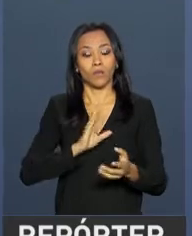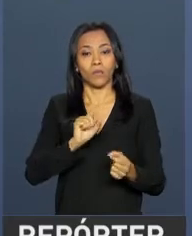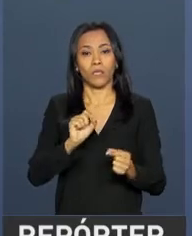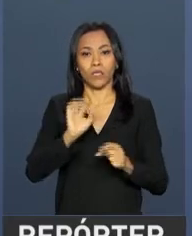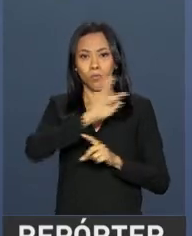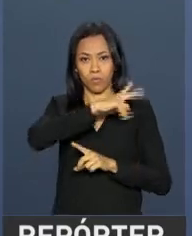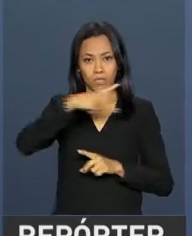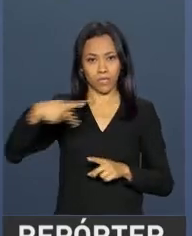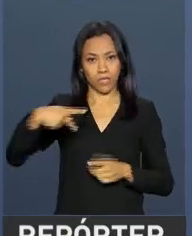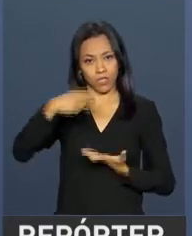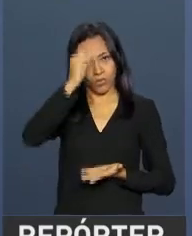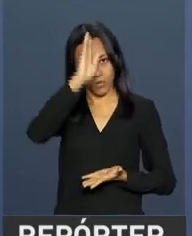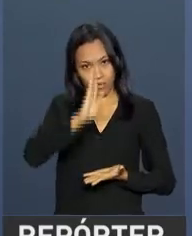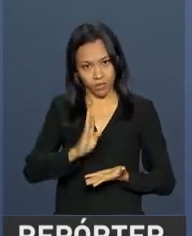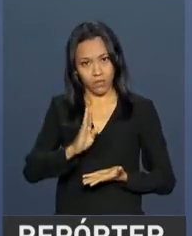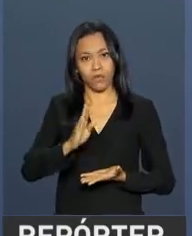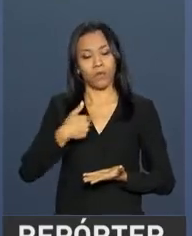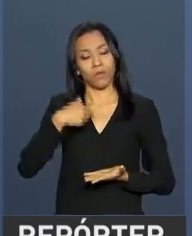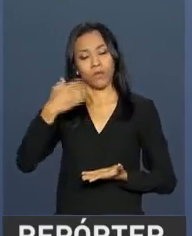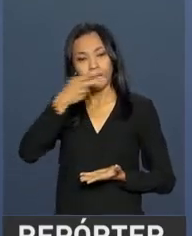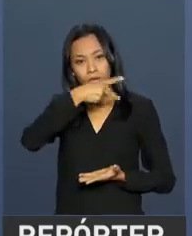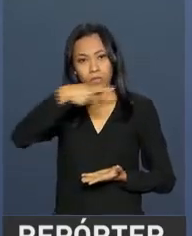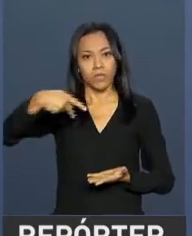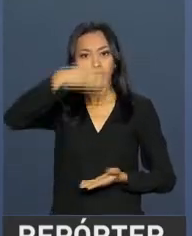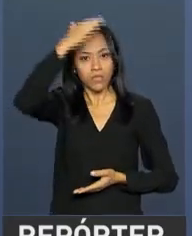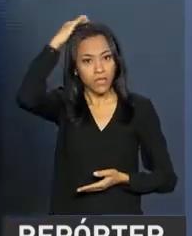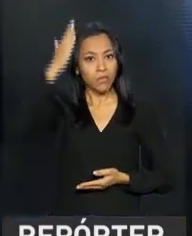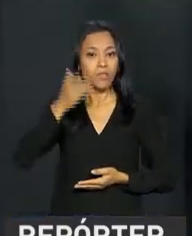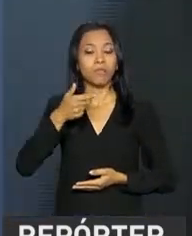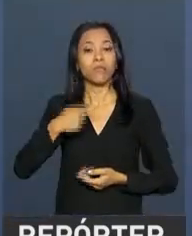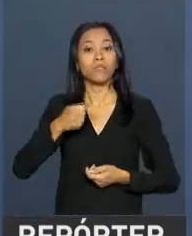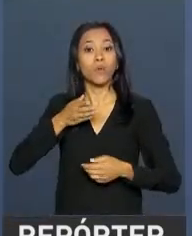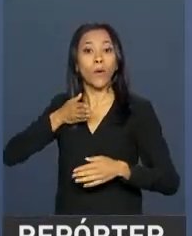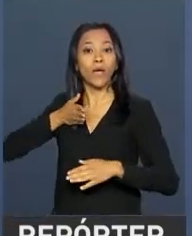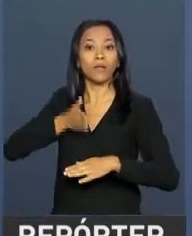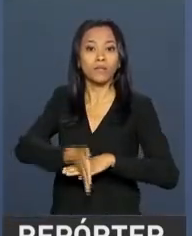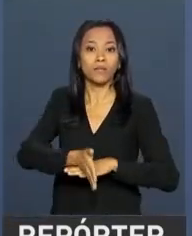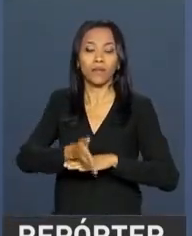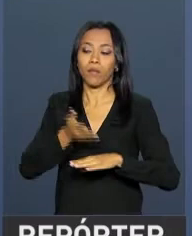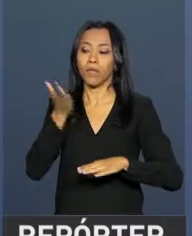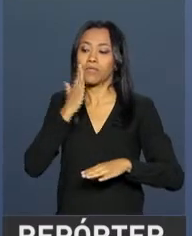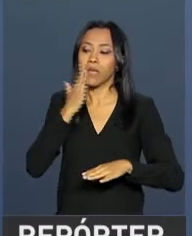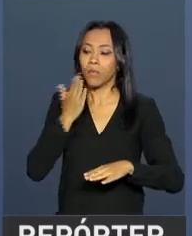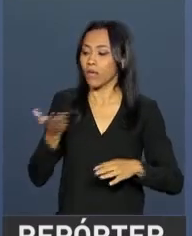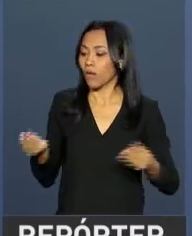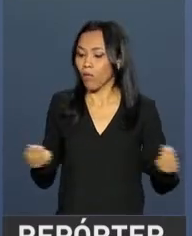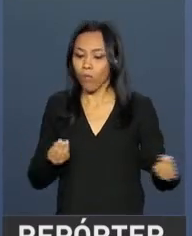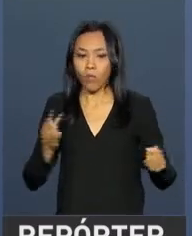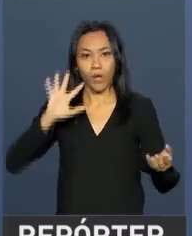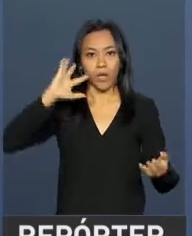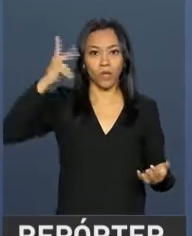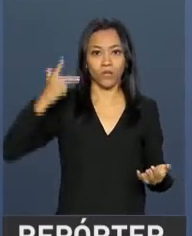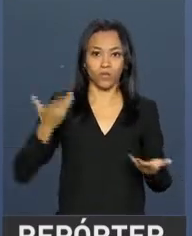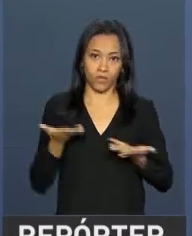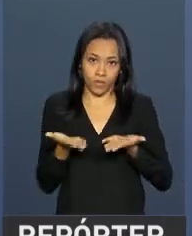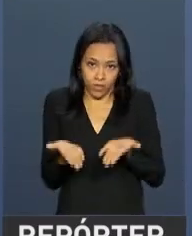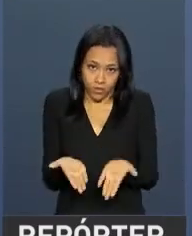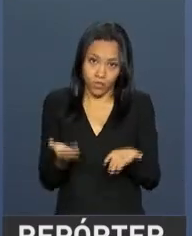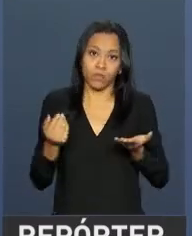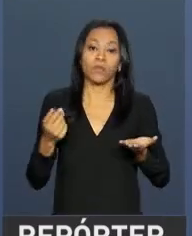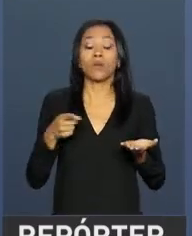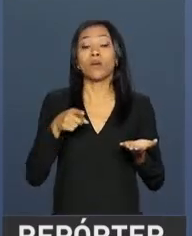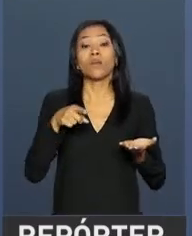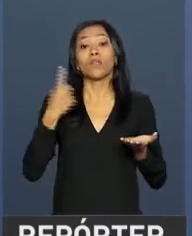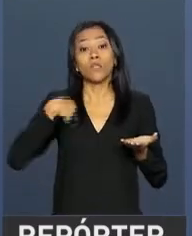presidente da república michel temer que foi um foi aquela pessoa que estimulou diretamente todo esse nosso esforço